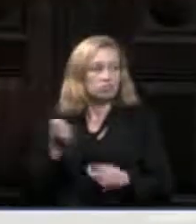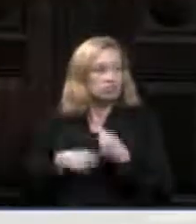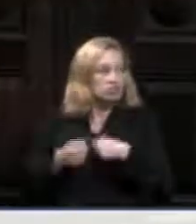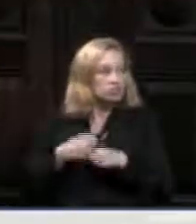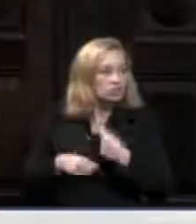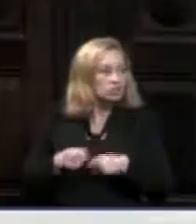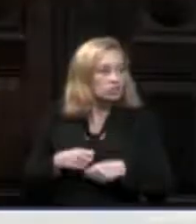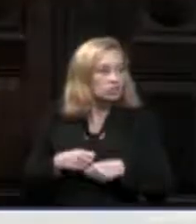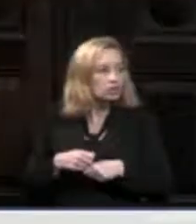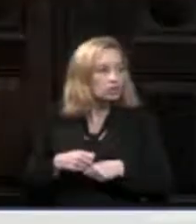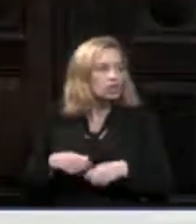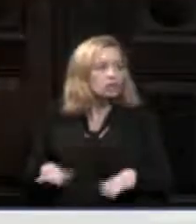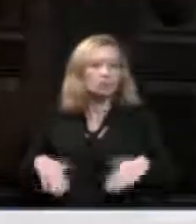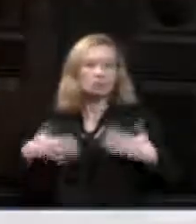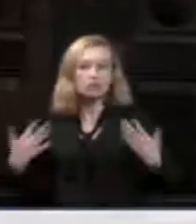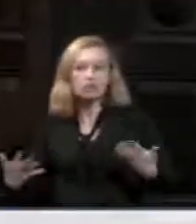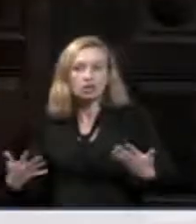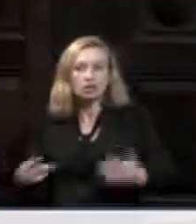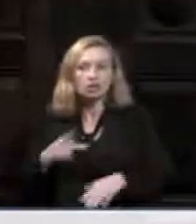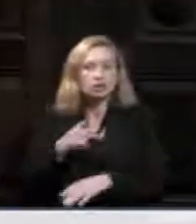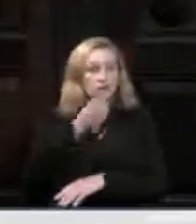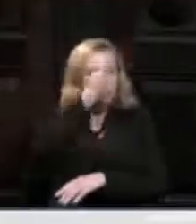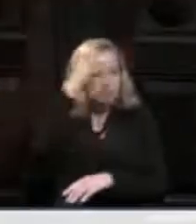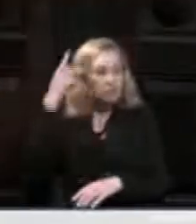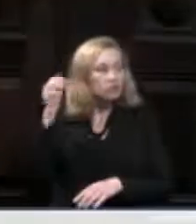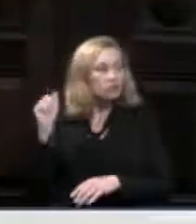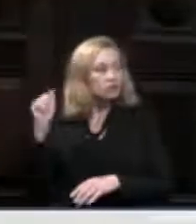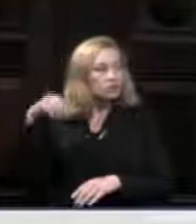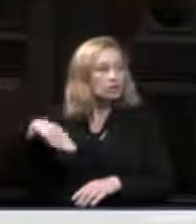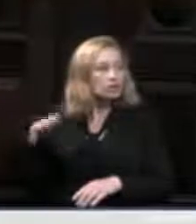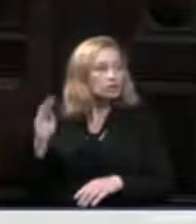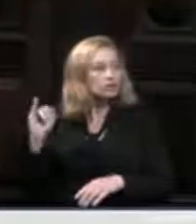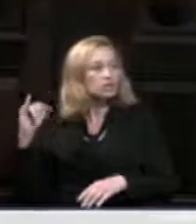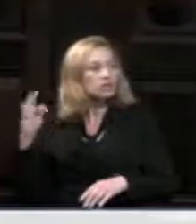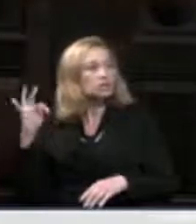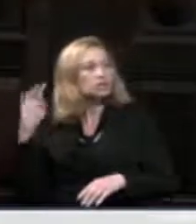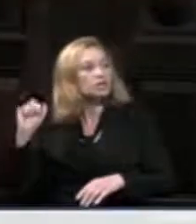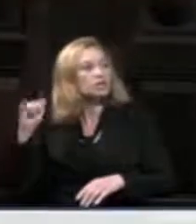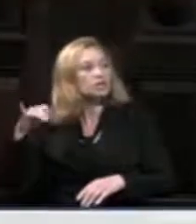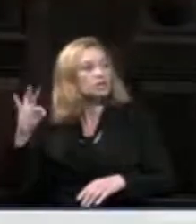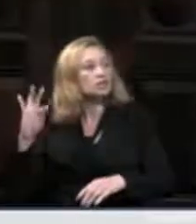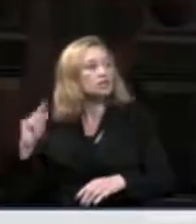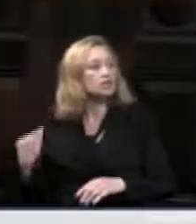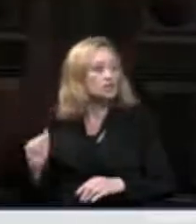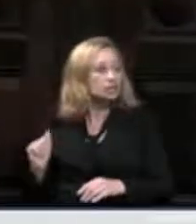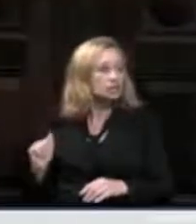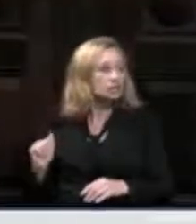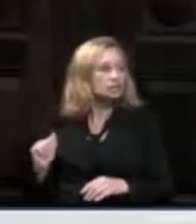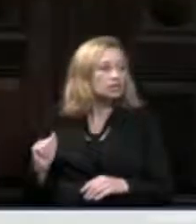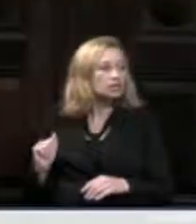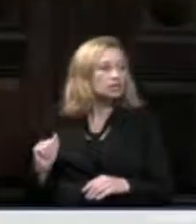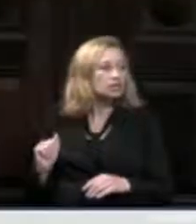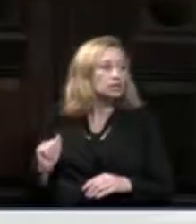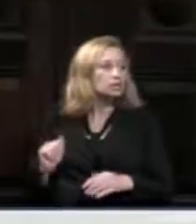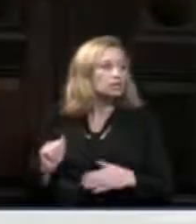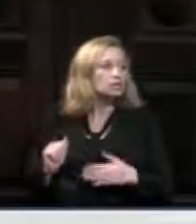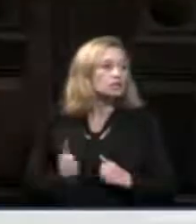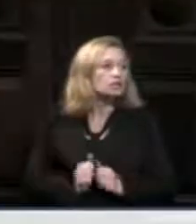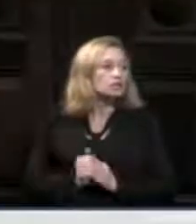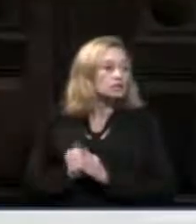Então, que os ambientalistas sigam prestando suas consultorias, os que assim desejarem, aos